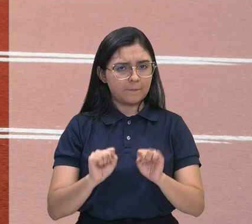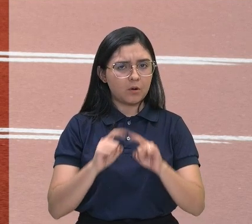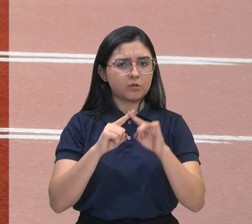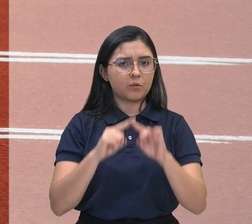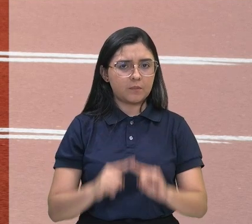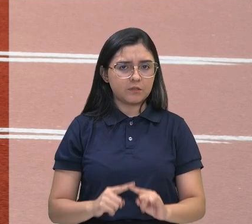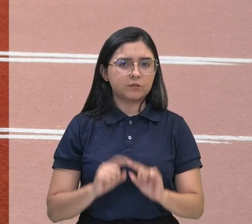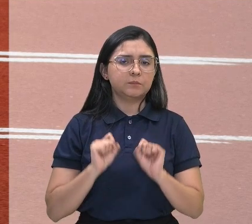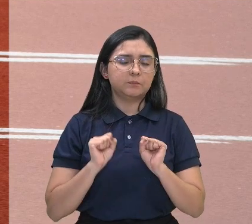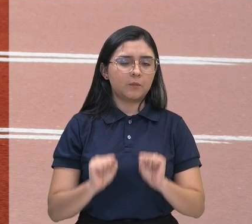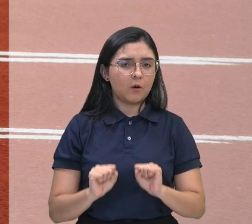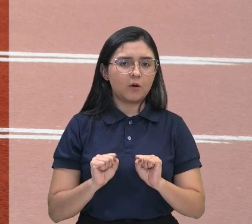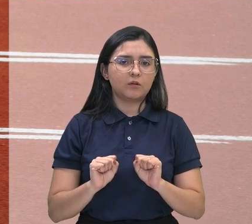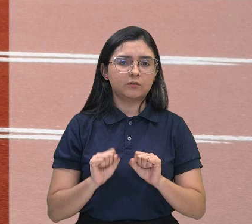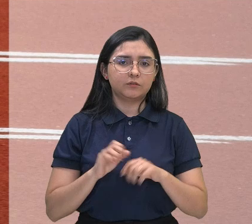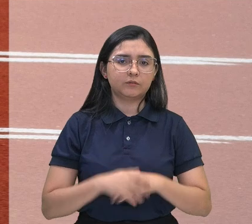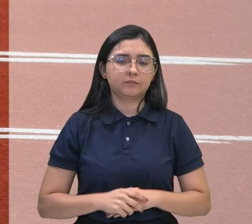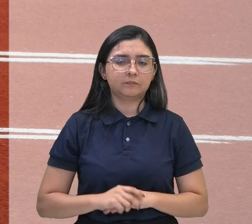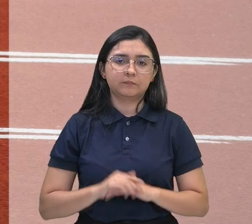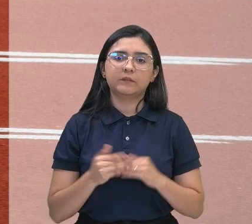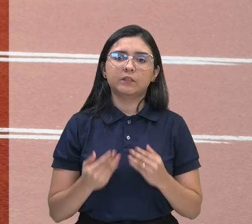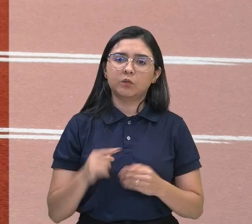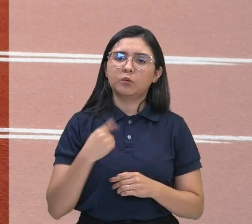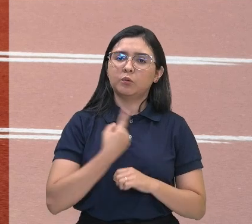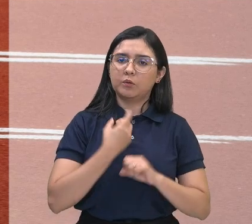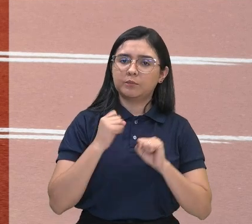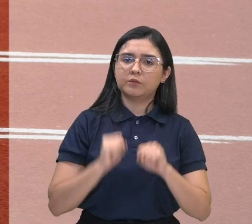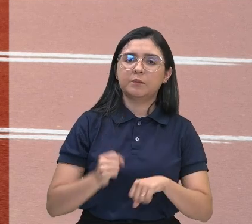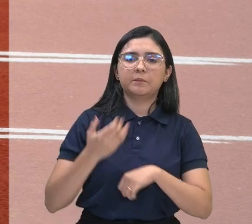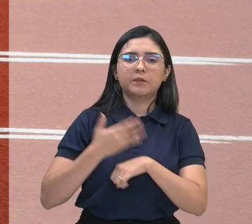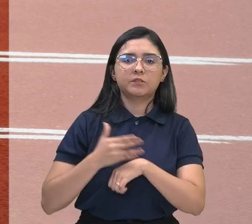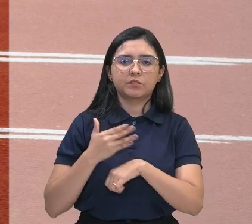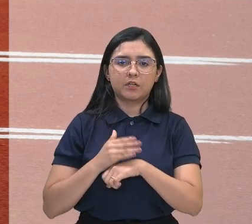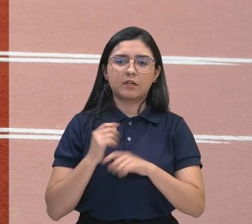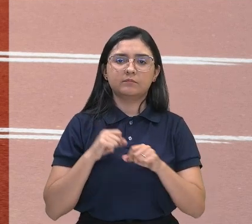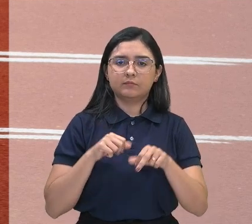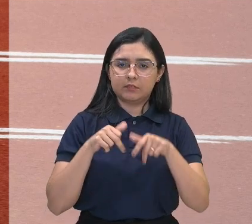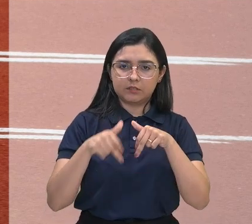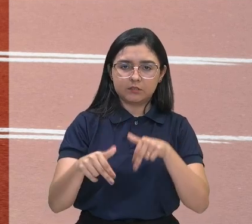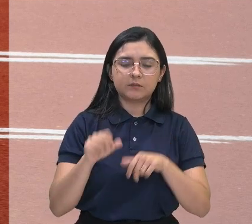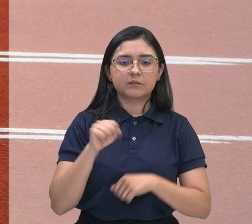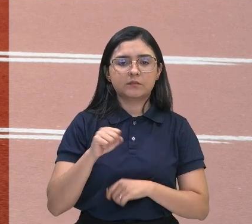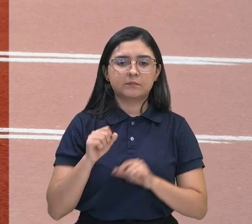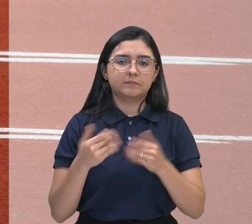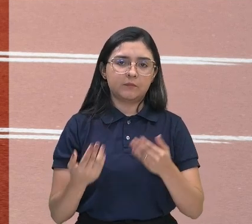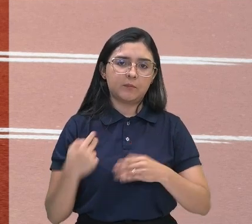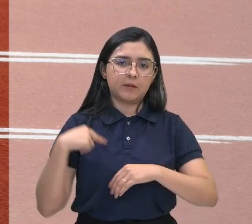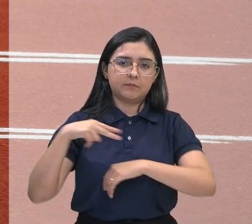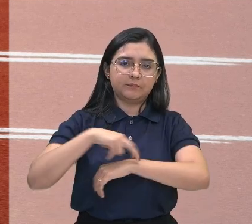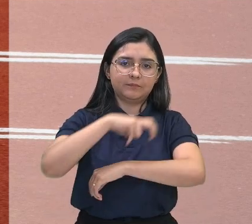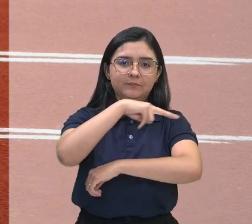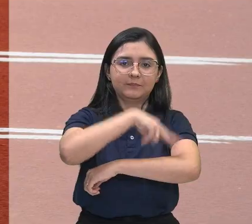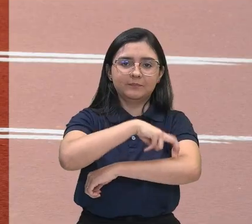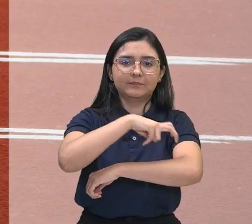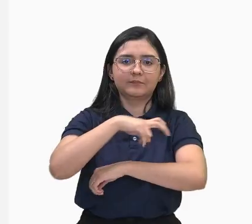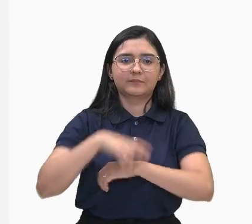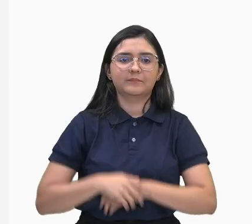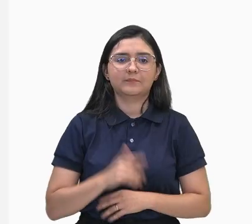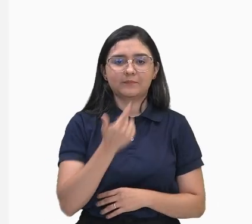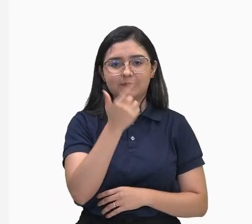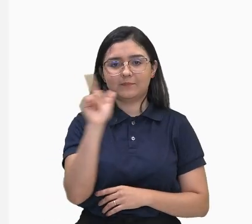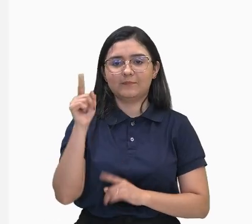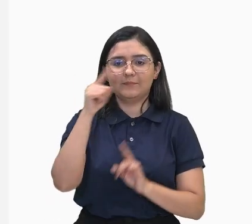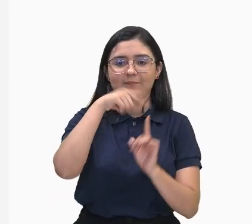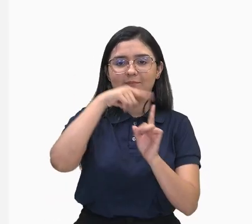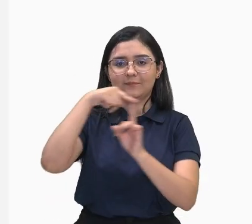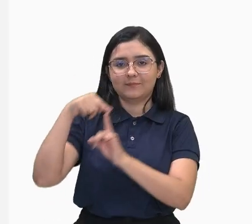impeditivo para que nós possamos praticar as modalidades do atletismo, inclusive o salto em distância. Outro tipo de salto que